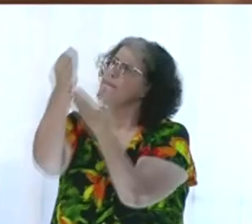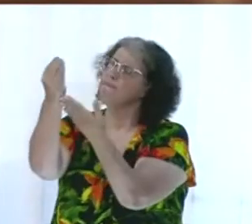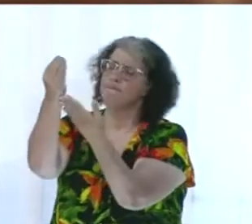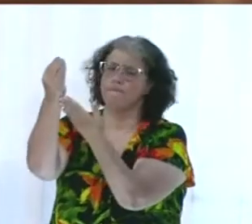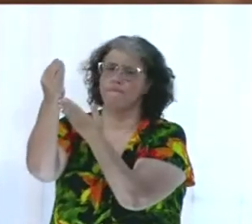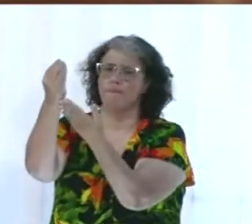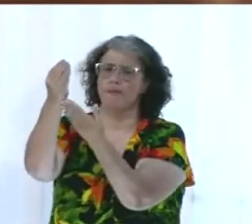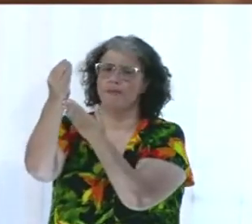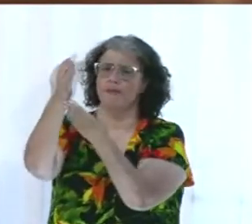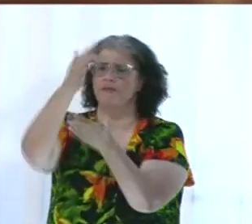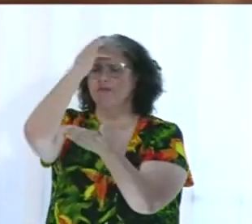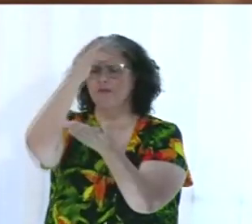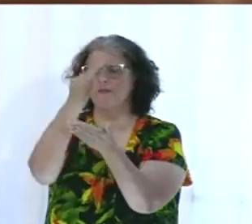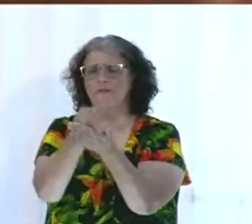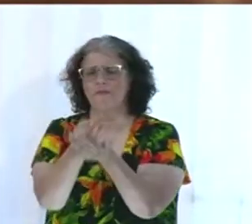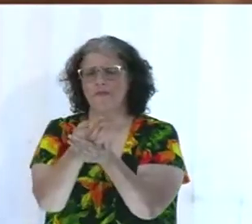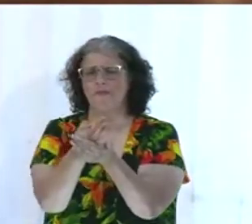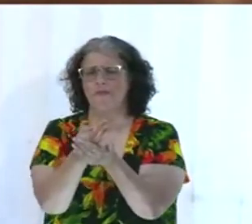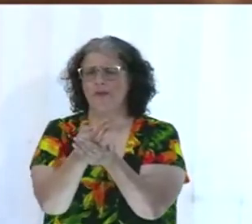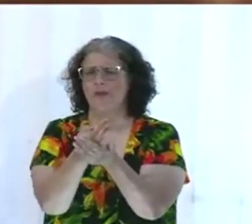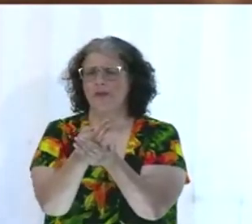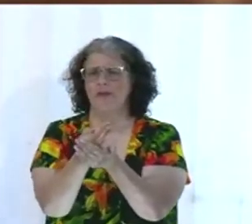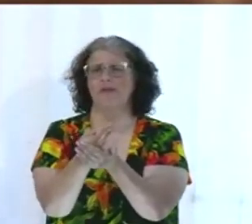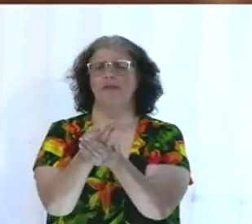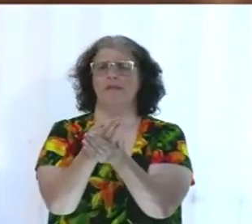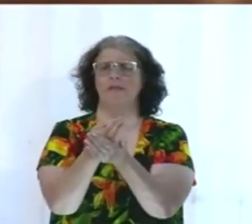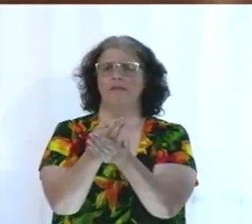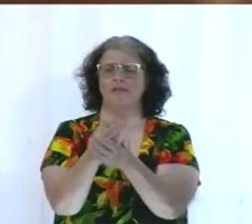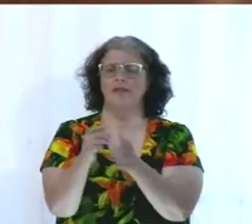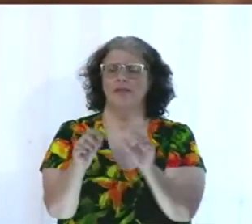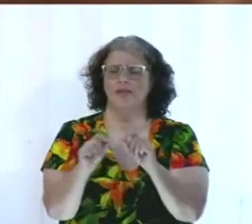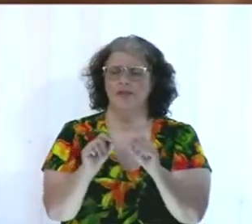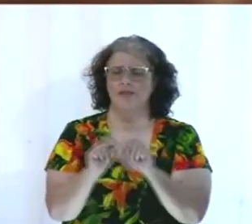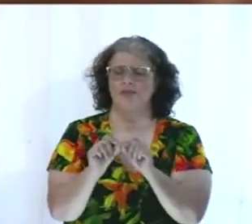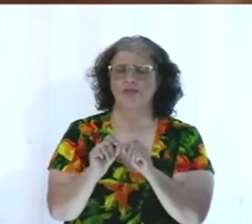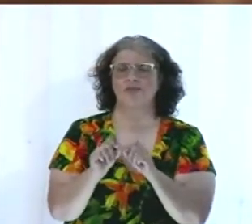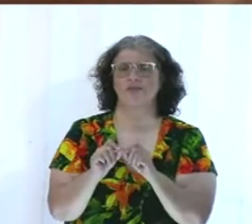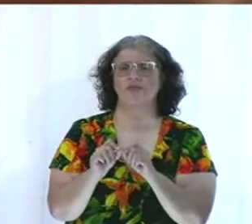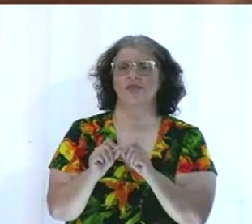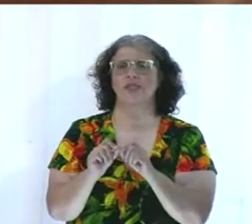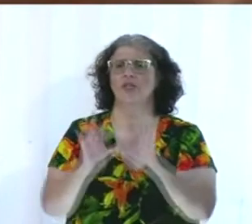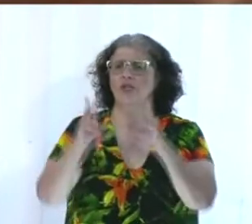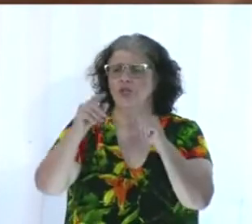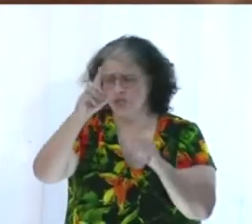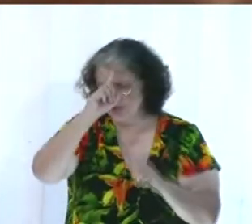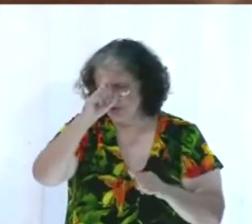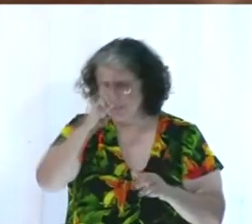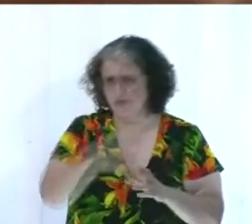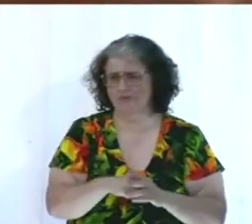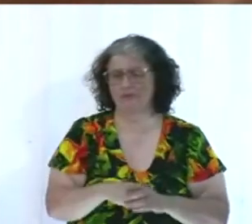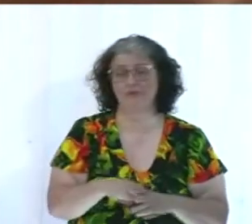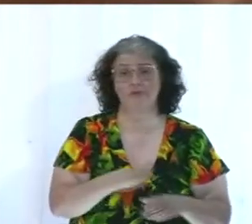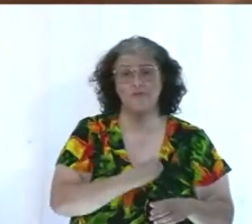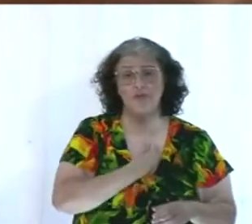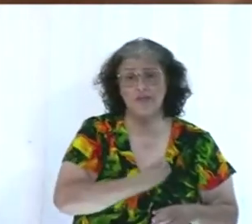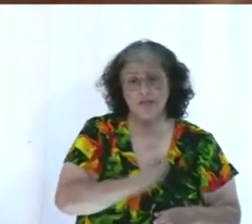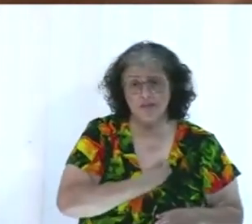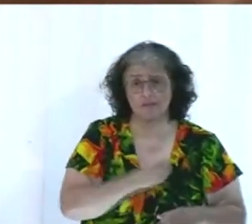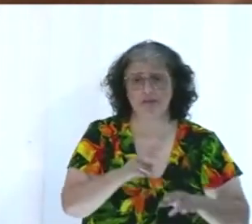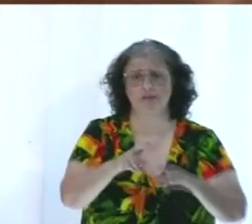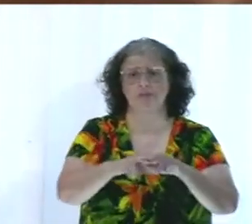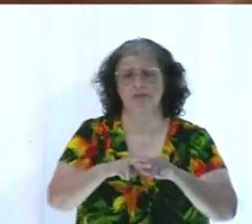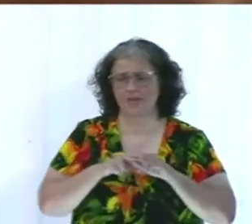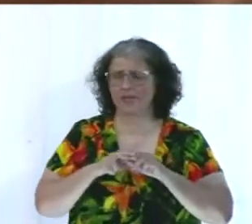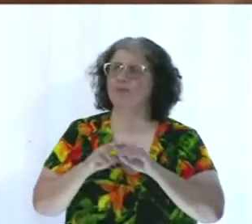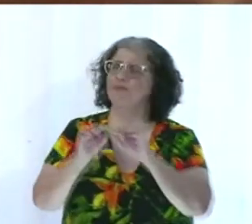forma prática e operosa, sendo evidenciada no seu viver todos os dias. Viva pelo modo